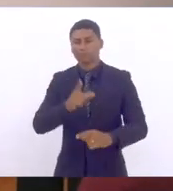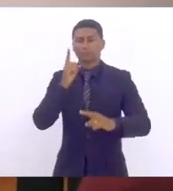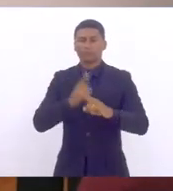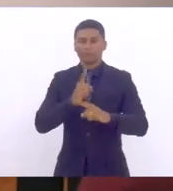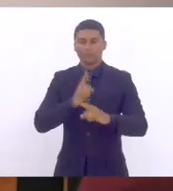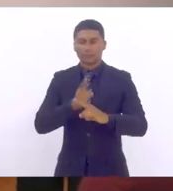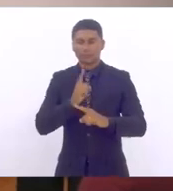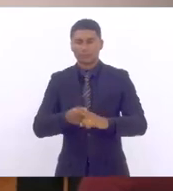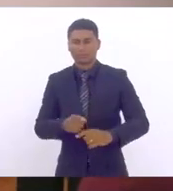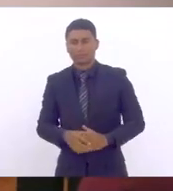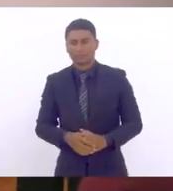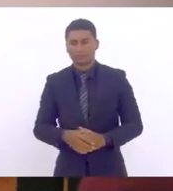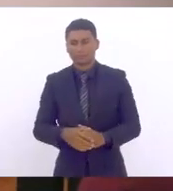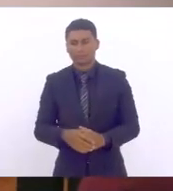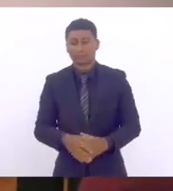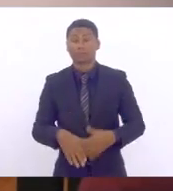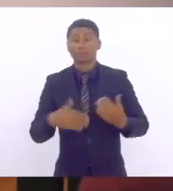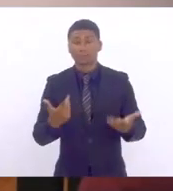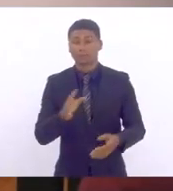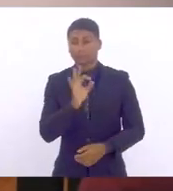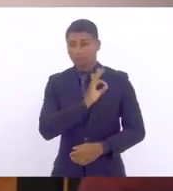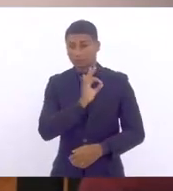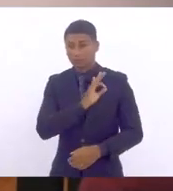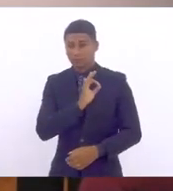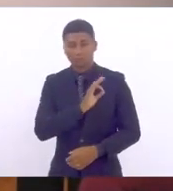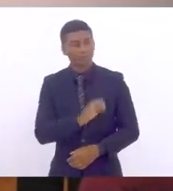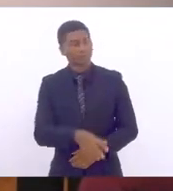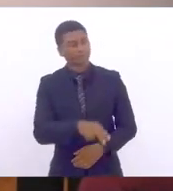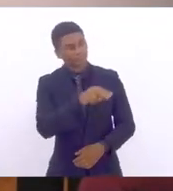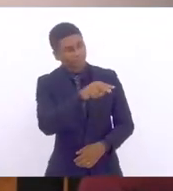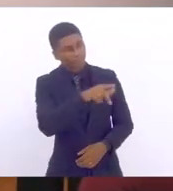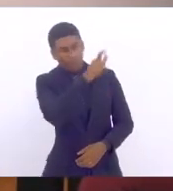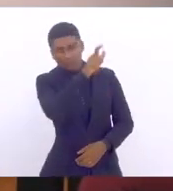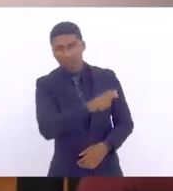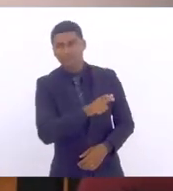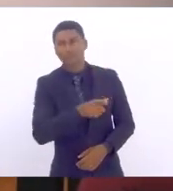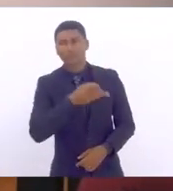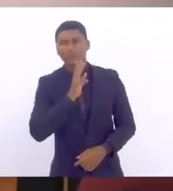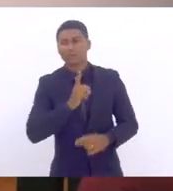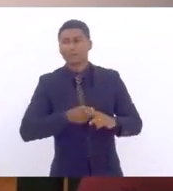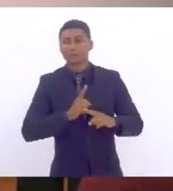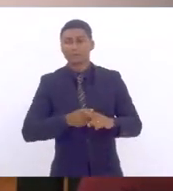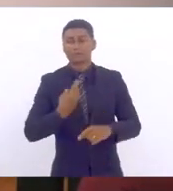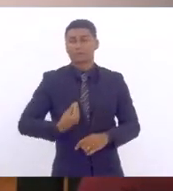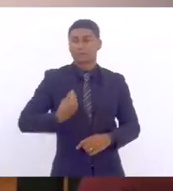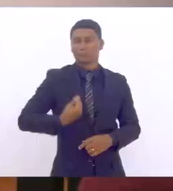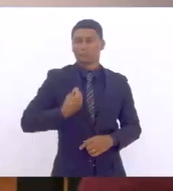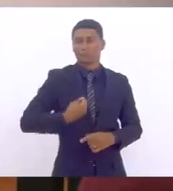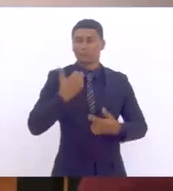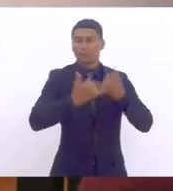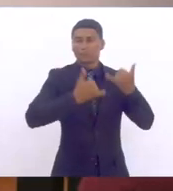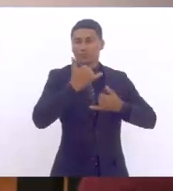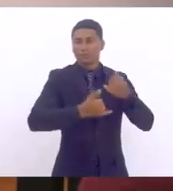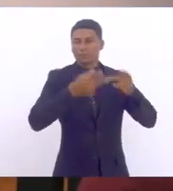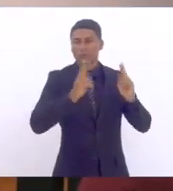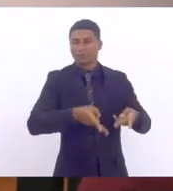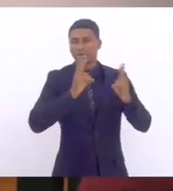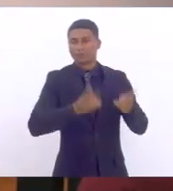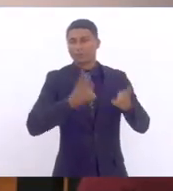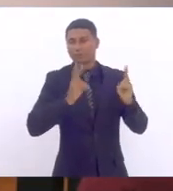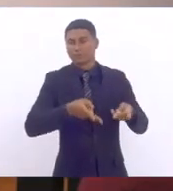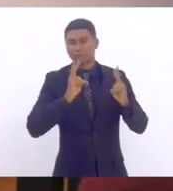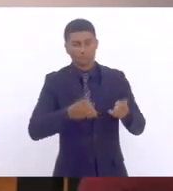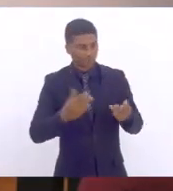Porque o policial identificava o torcedor com muita facilidade, porque convivia com ele todo jogo, eram os mesmos.